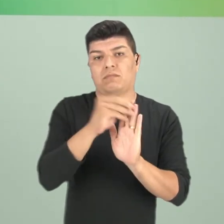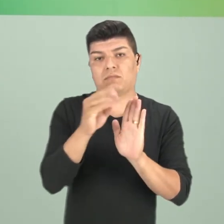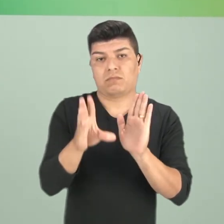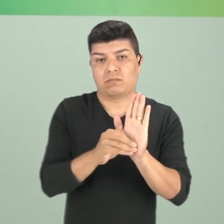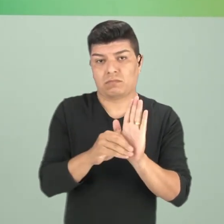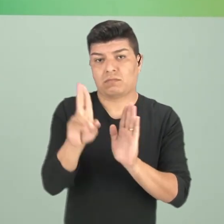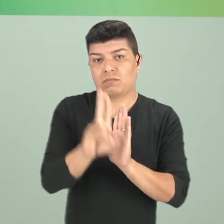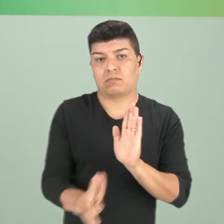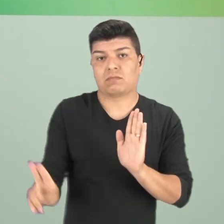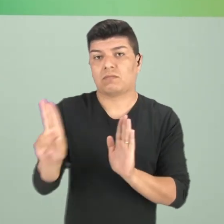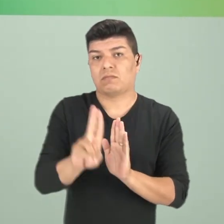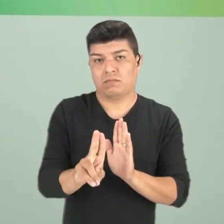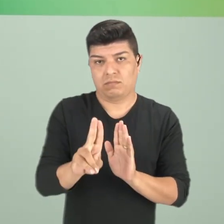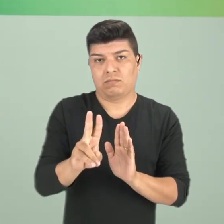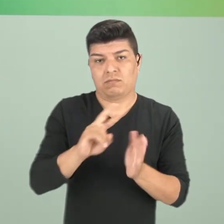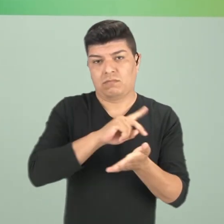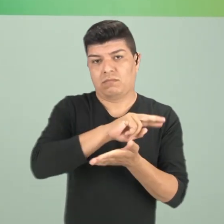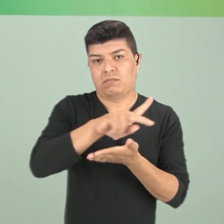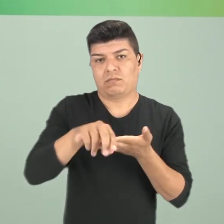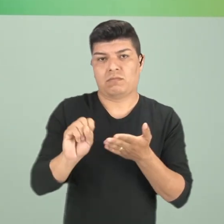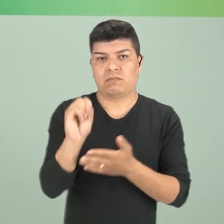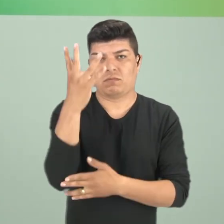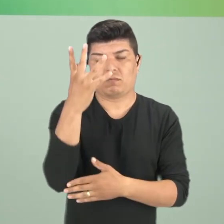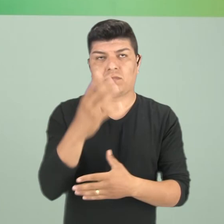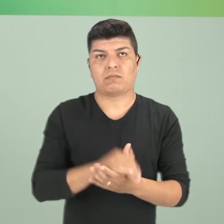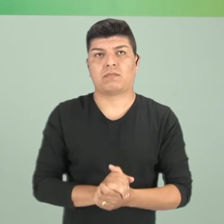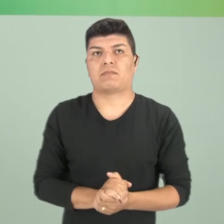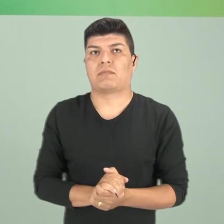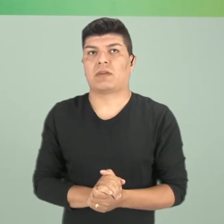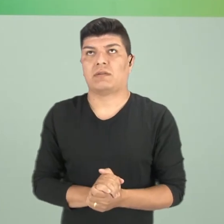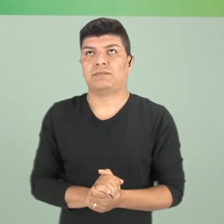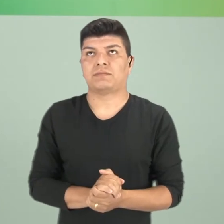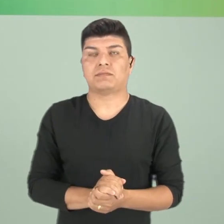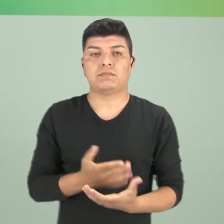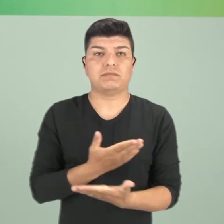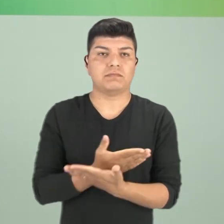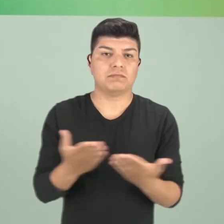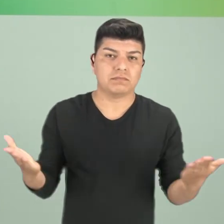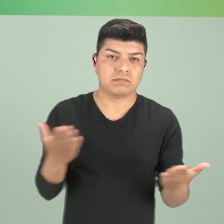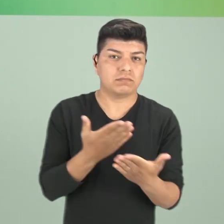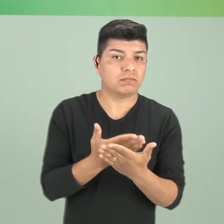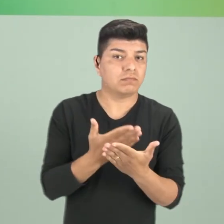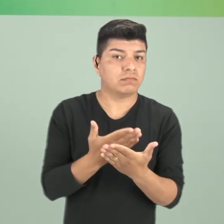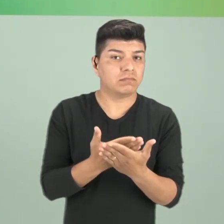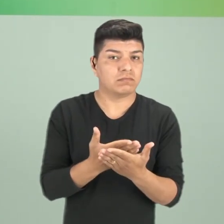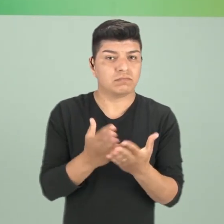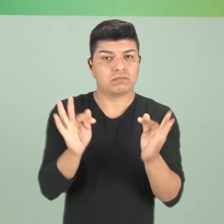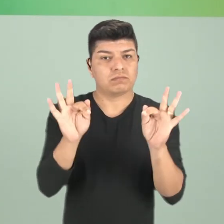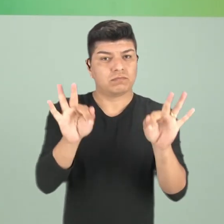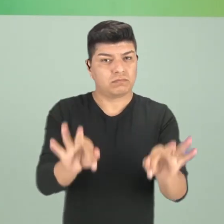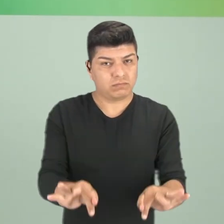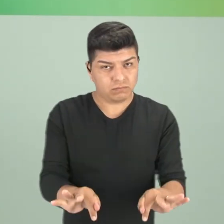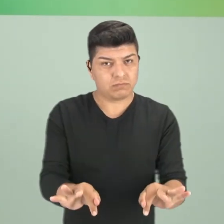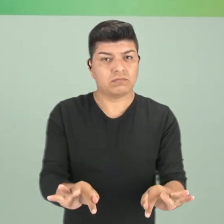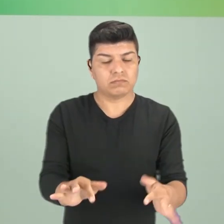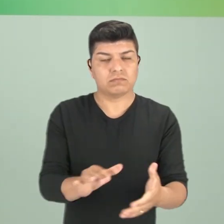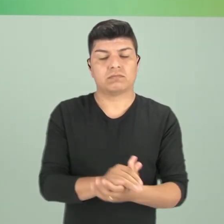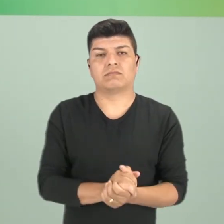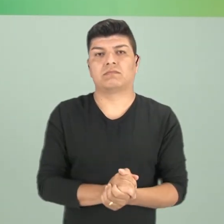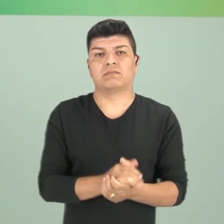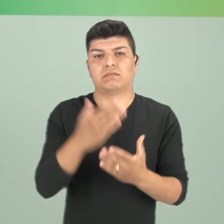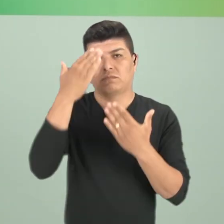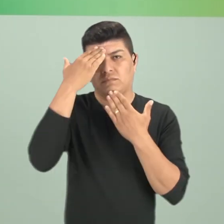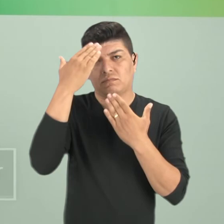para aplicar em diversas situações. Gente, a aula de hoje fica por aqui.